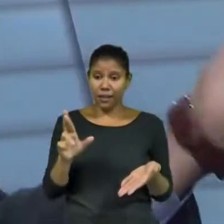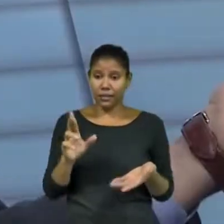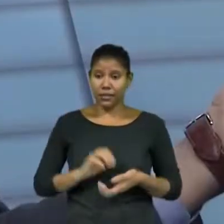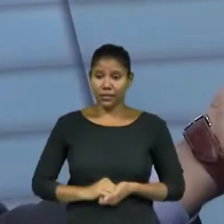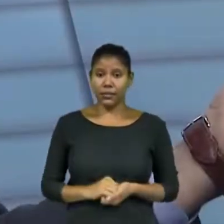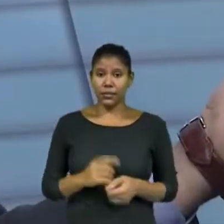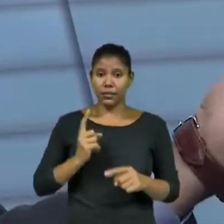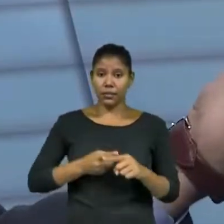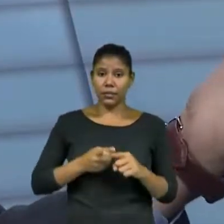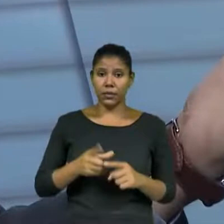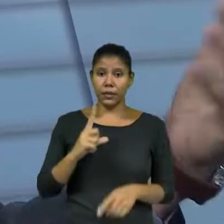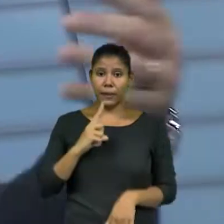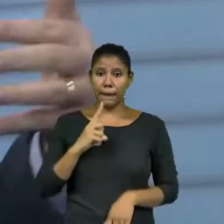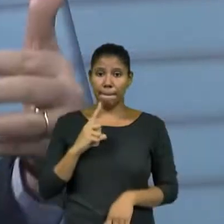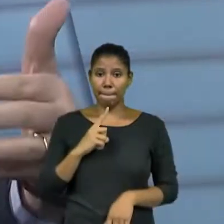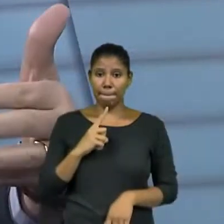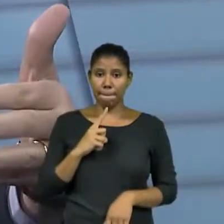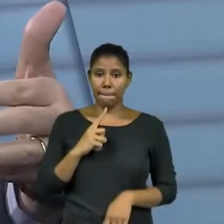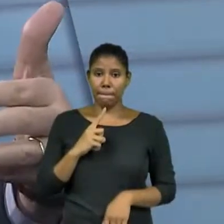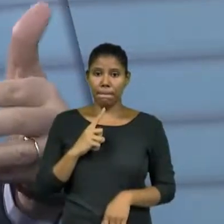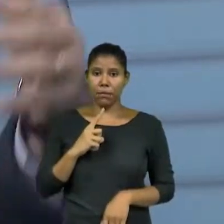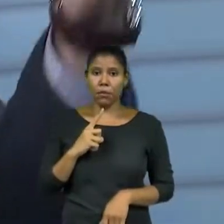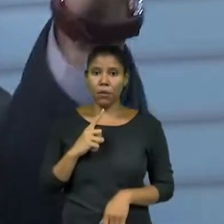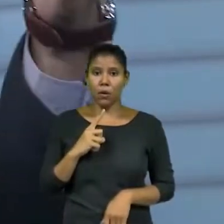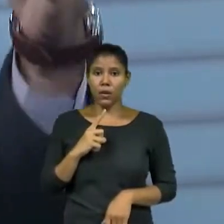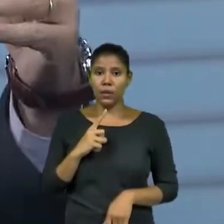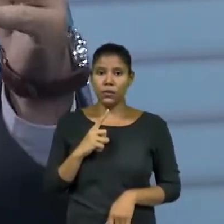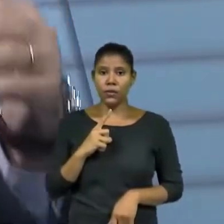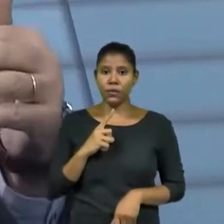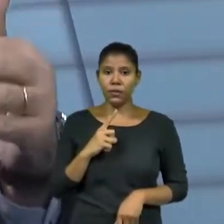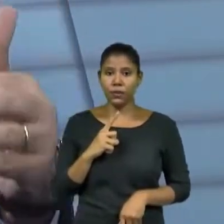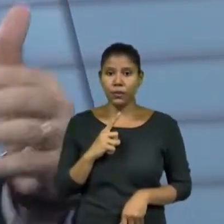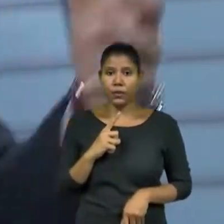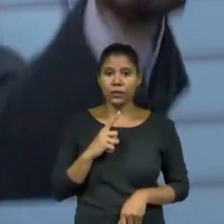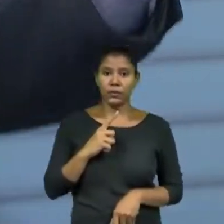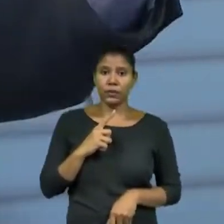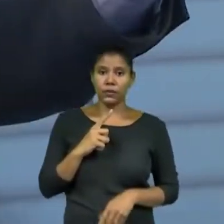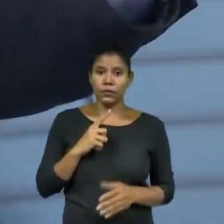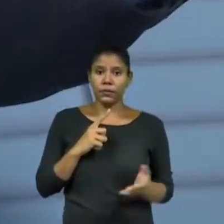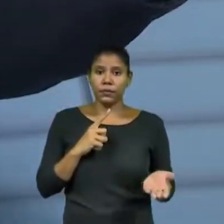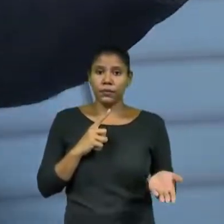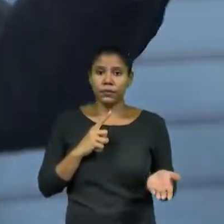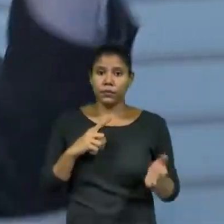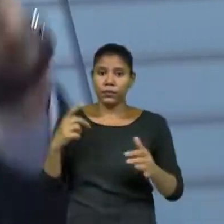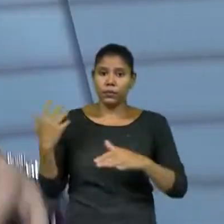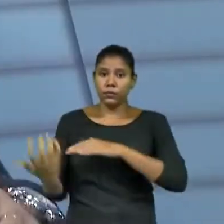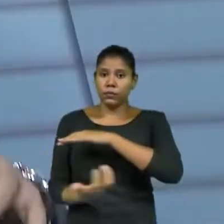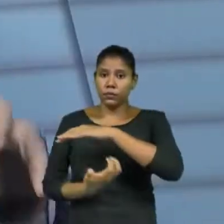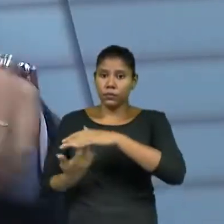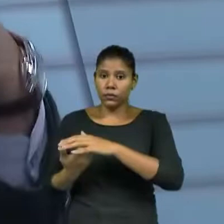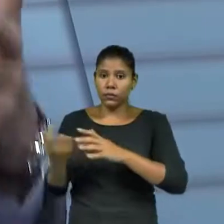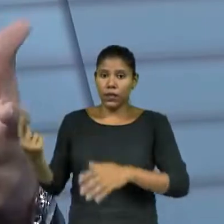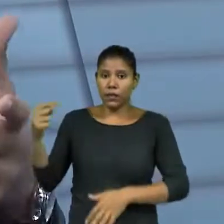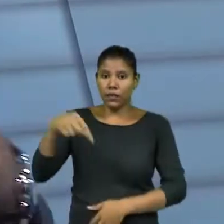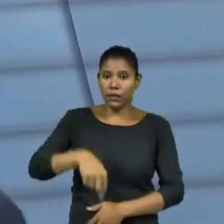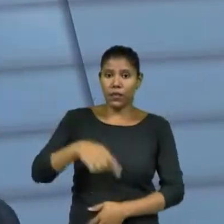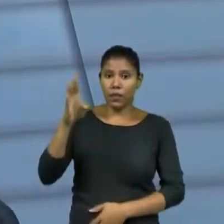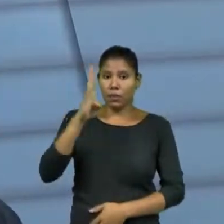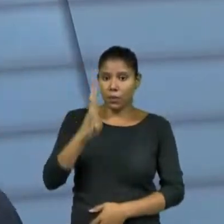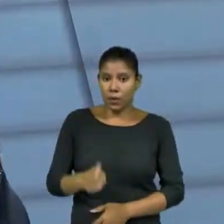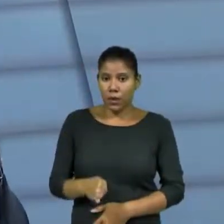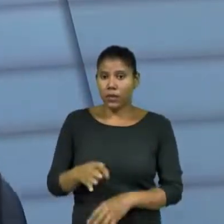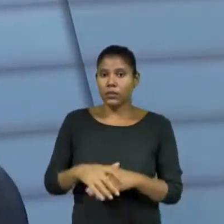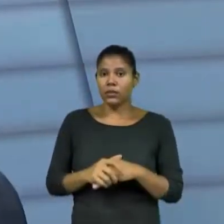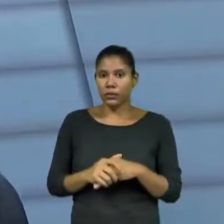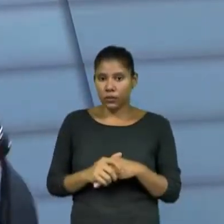houve isso que o Joaquim acabou de falar, houve competitividade. E os preços foram caindo, as empresas, as indústrias vieram para o Brasil para produzir aqui, ao